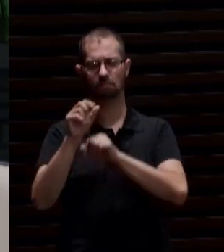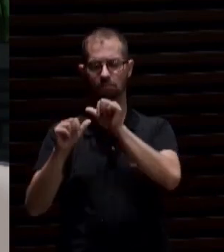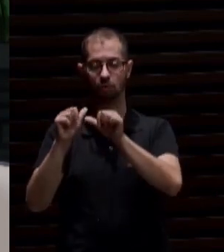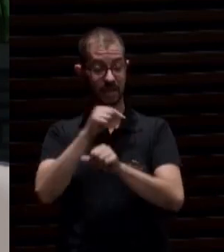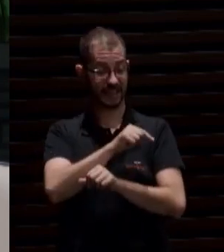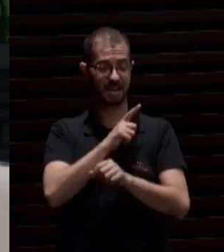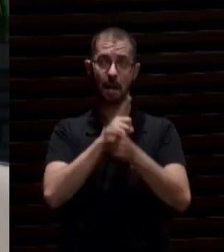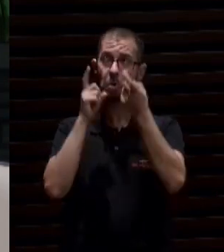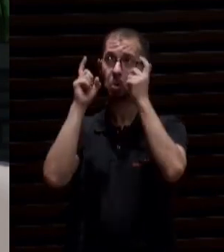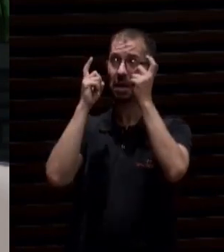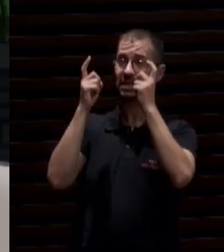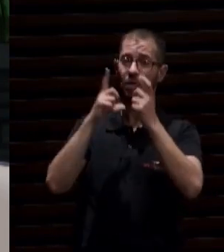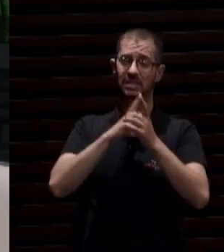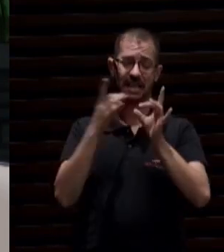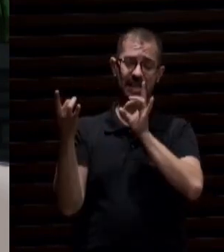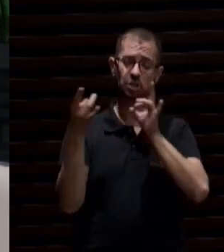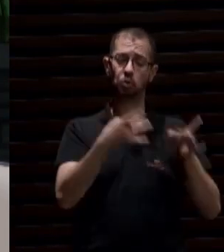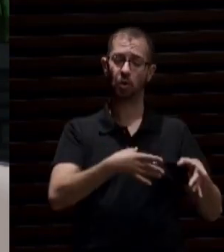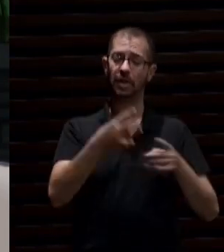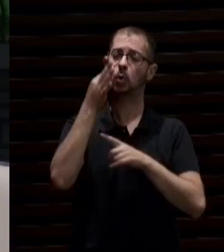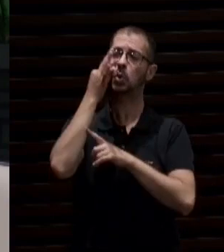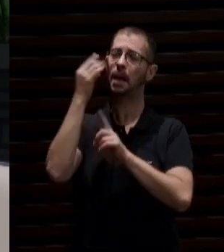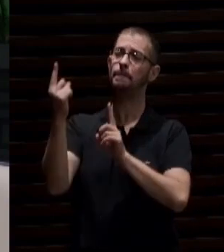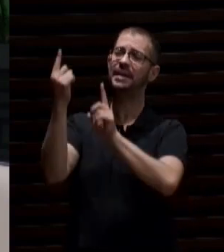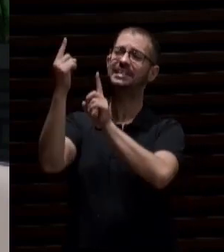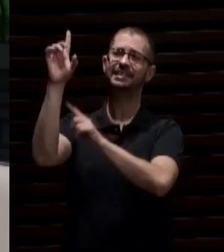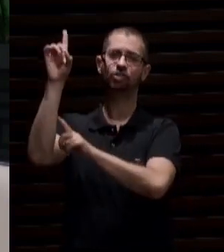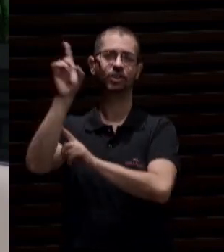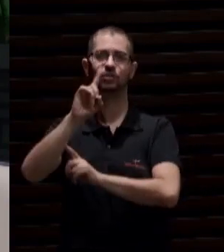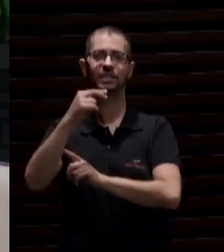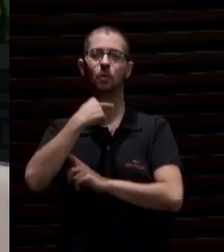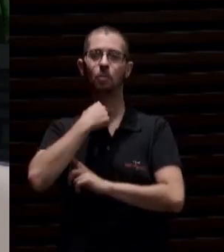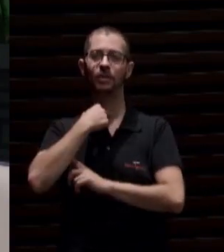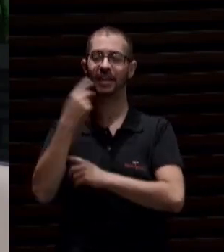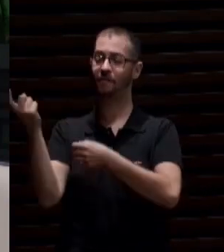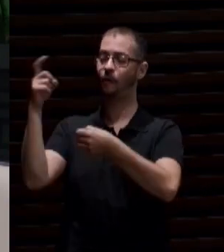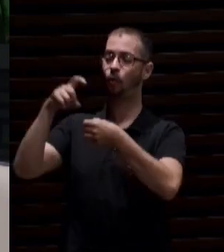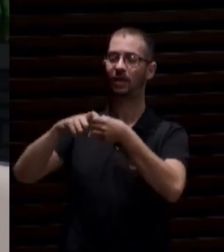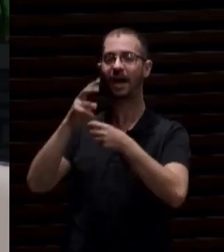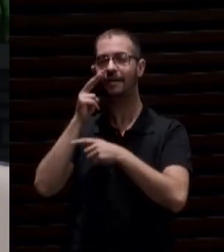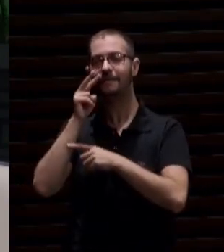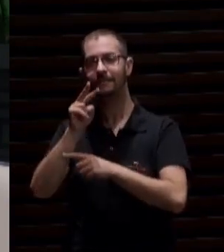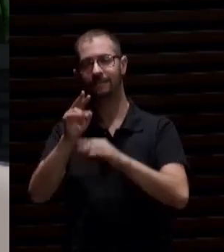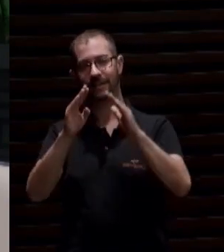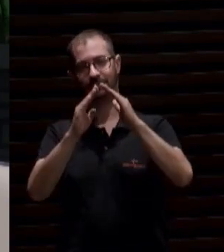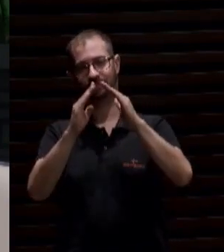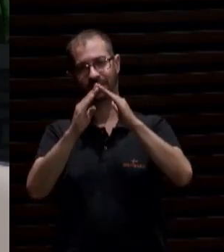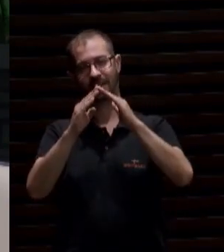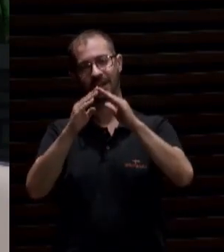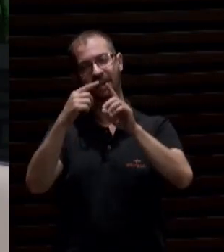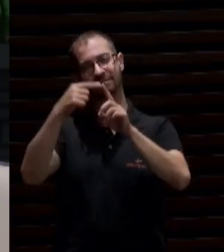preocupação dele é ser excluído da presença de Deus e não poder voltar a ver o santo templo. Meus